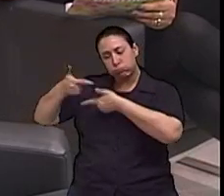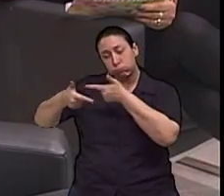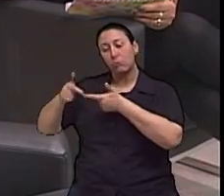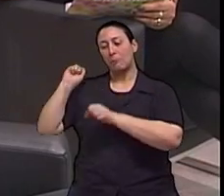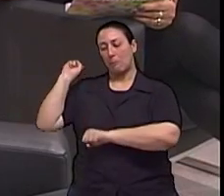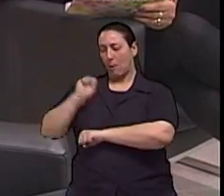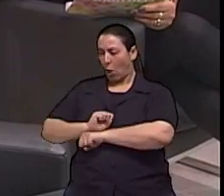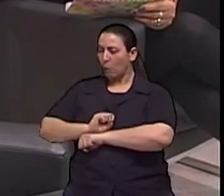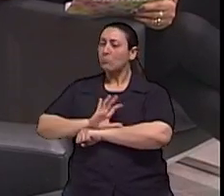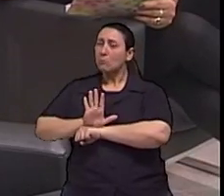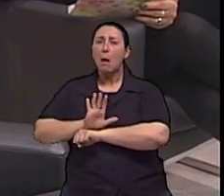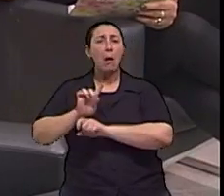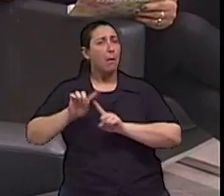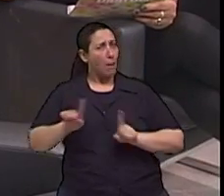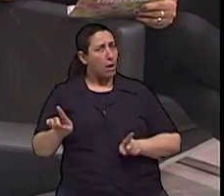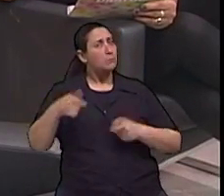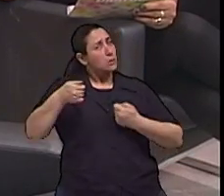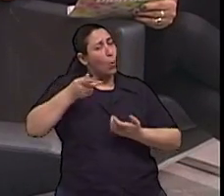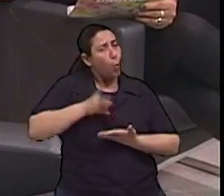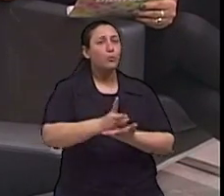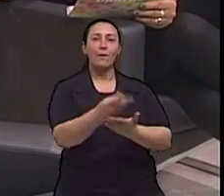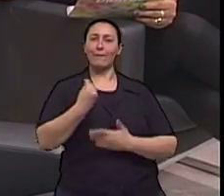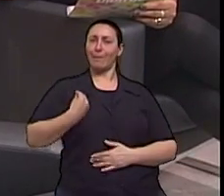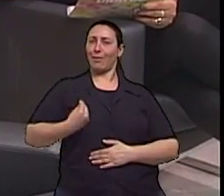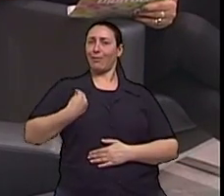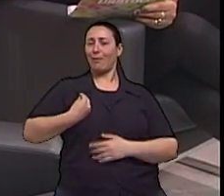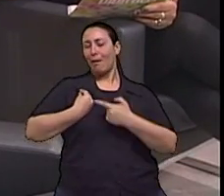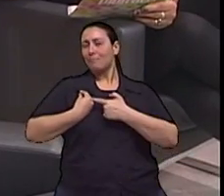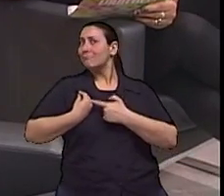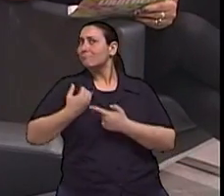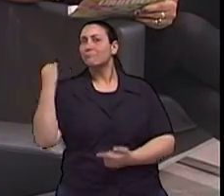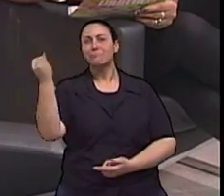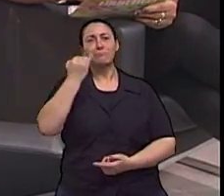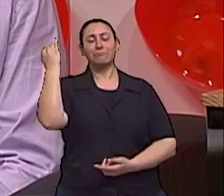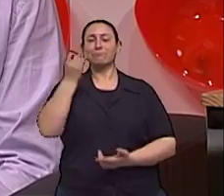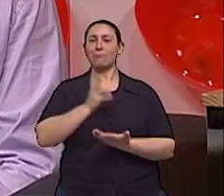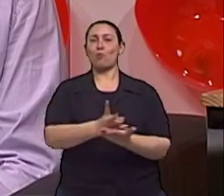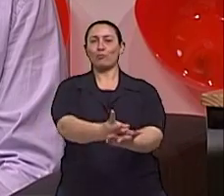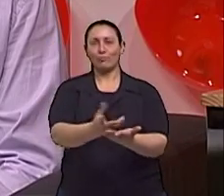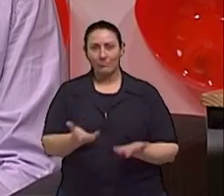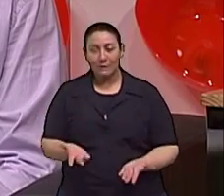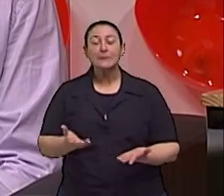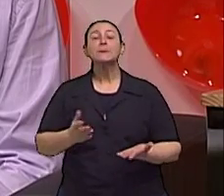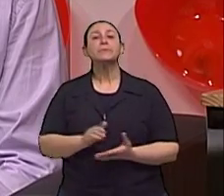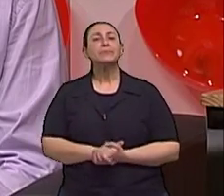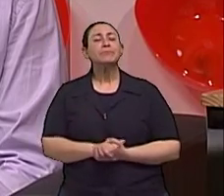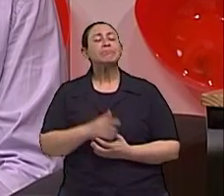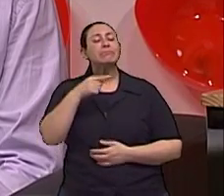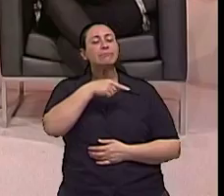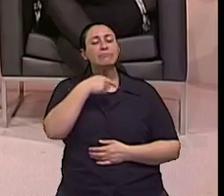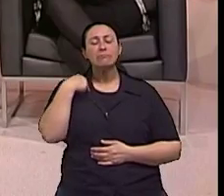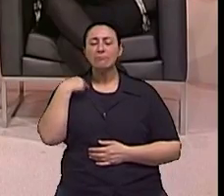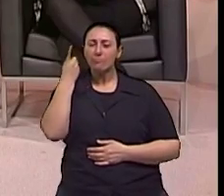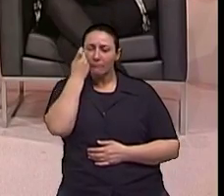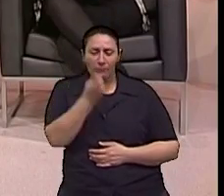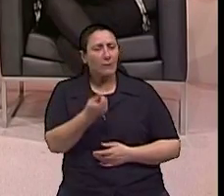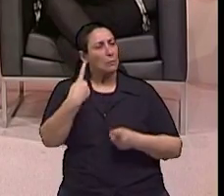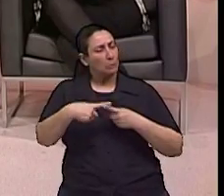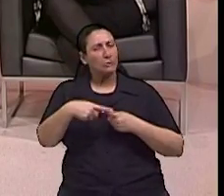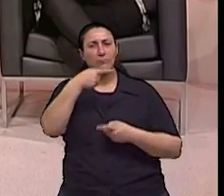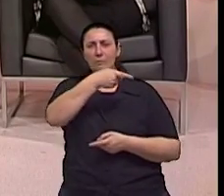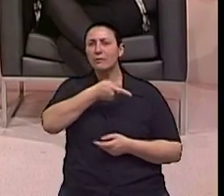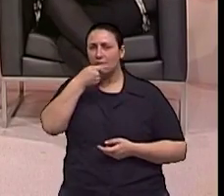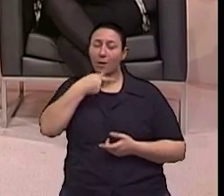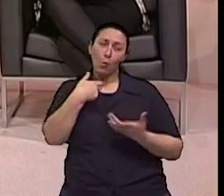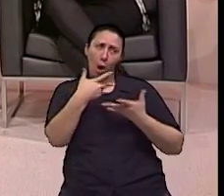mas não parar de trabalhar na vida, né? Com certeza. Exatamente. Me chama a atenção, isso que eu quero que tu